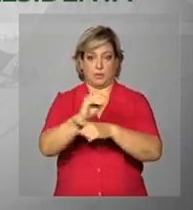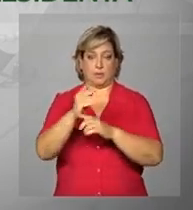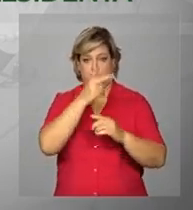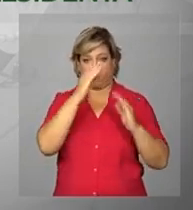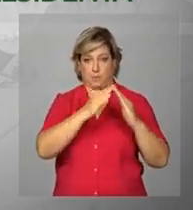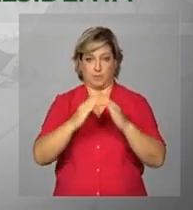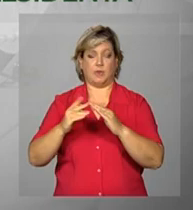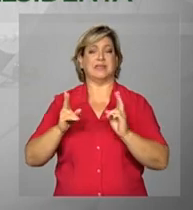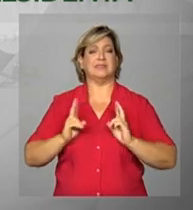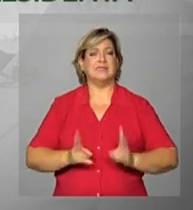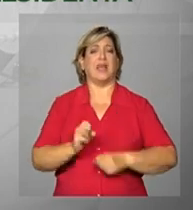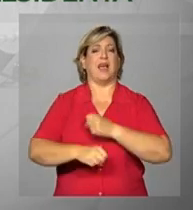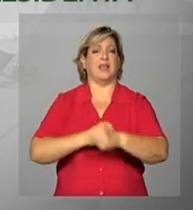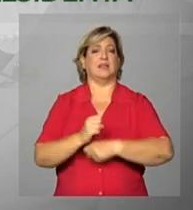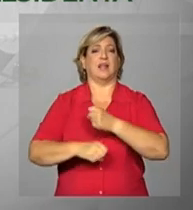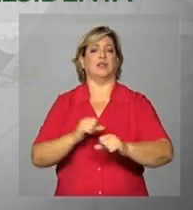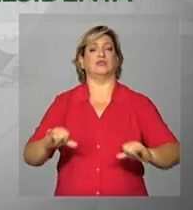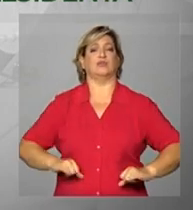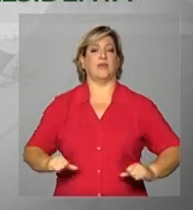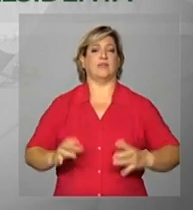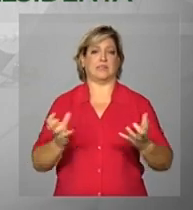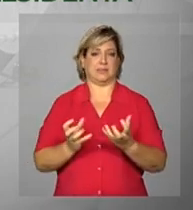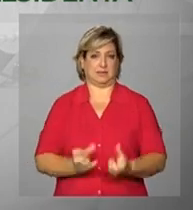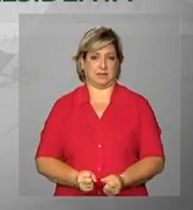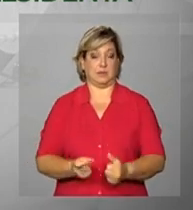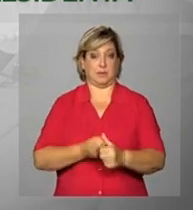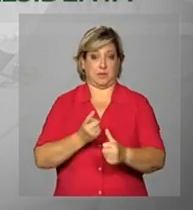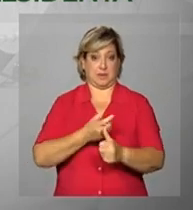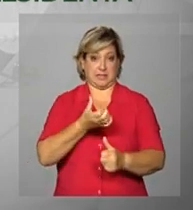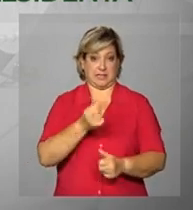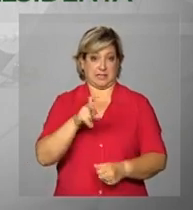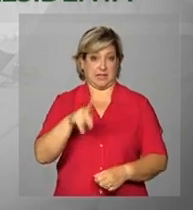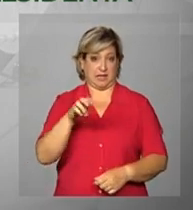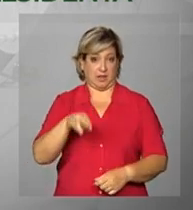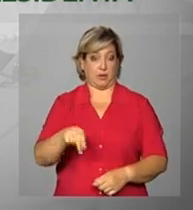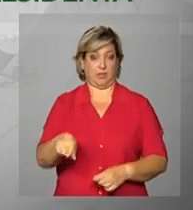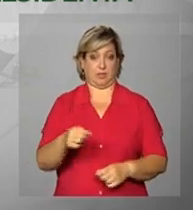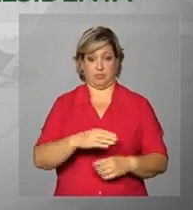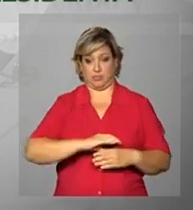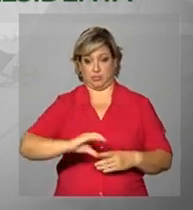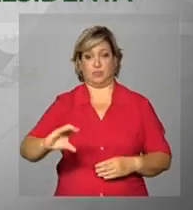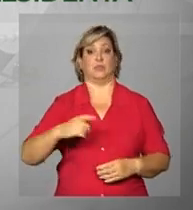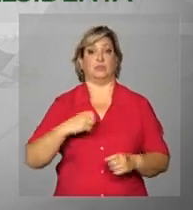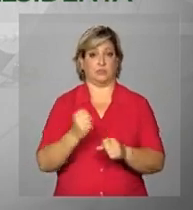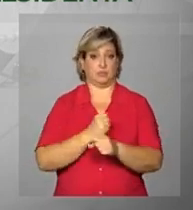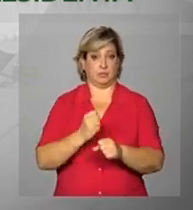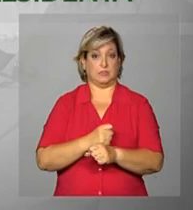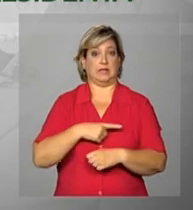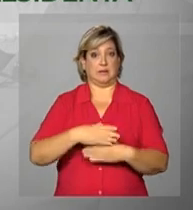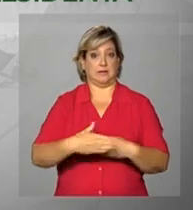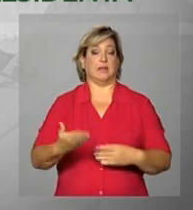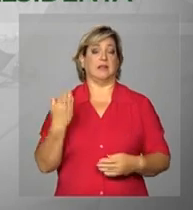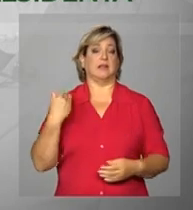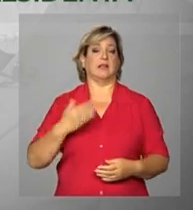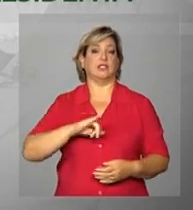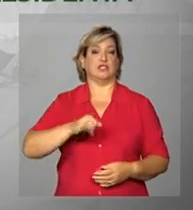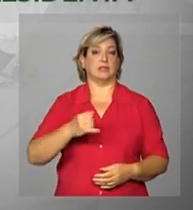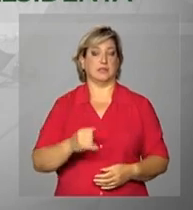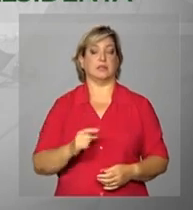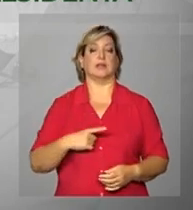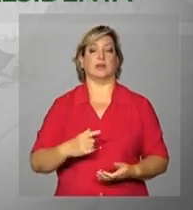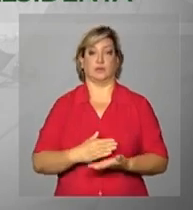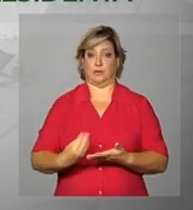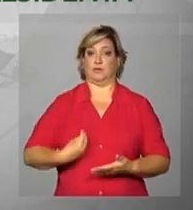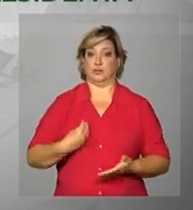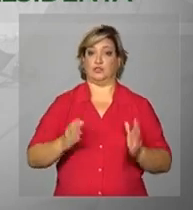os anos são atingidos pela seca. Os primeiros 65 quilômetros do canal estão em operação desde janeiro. E quando